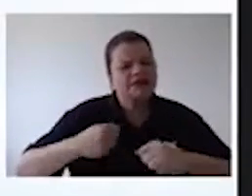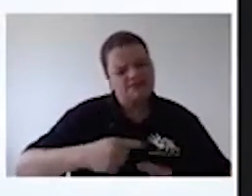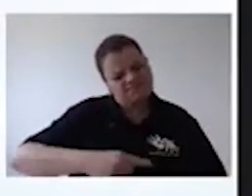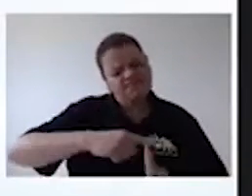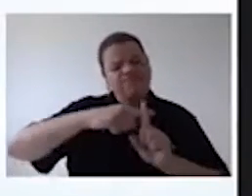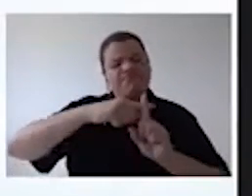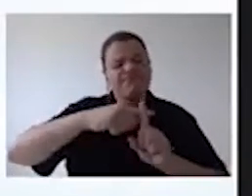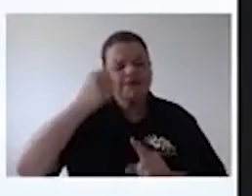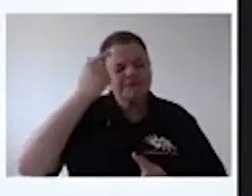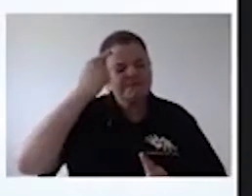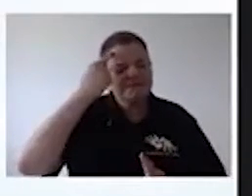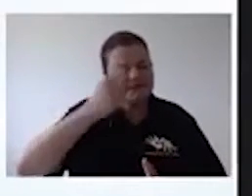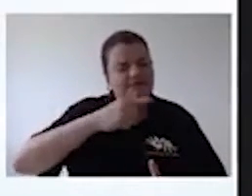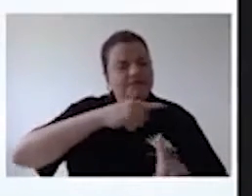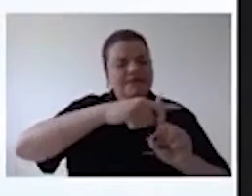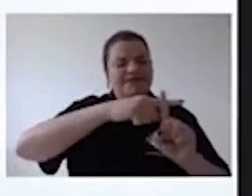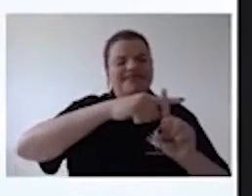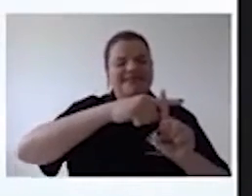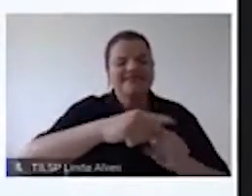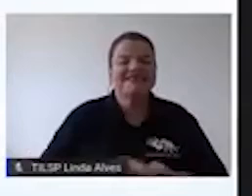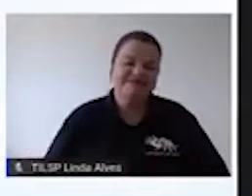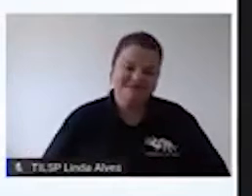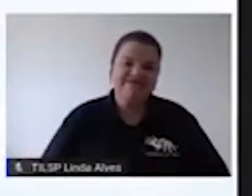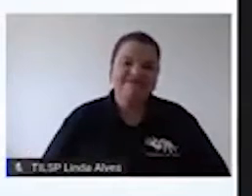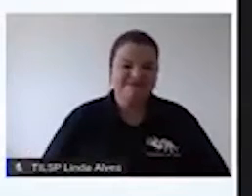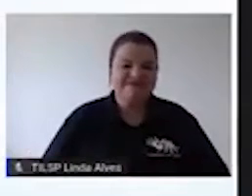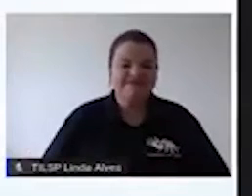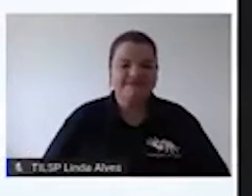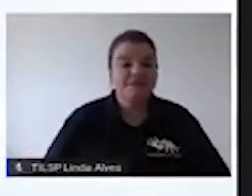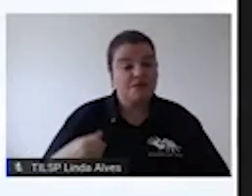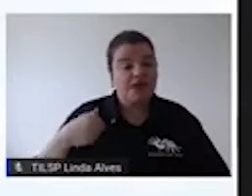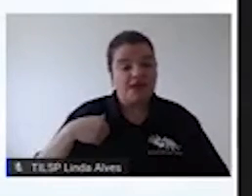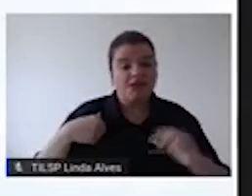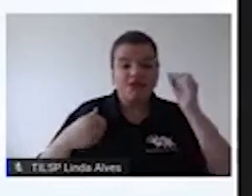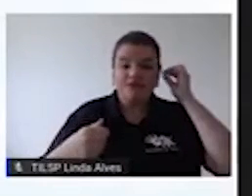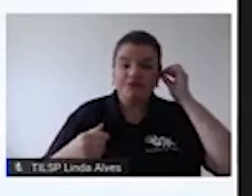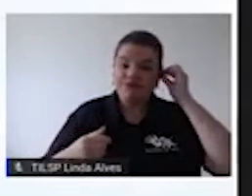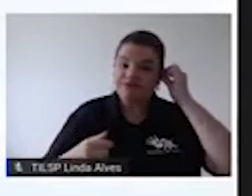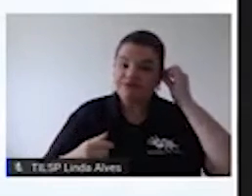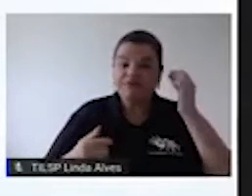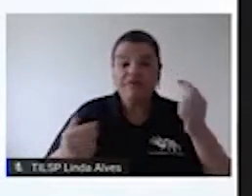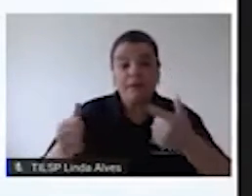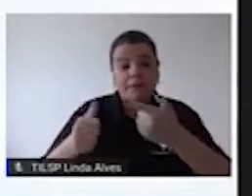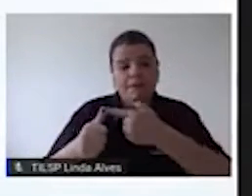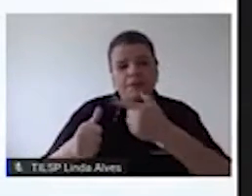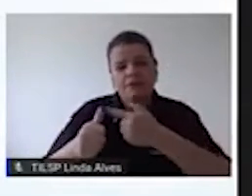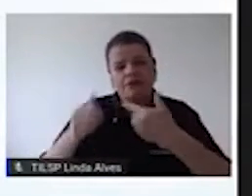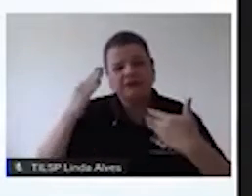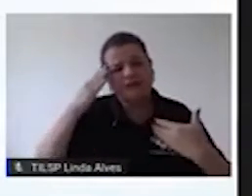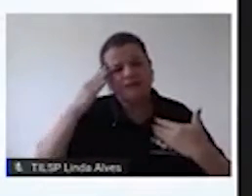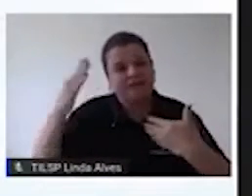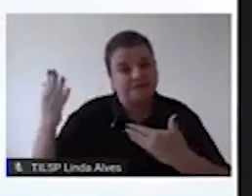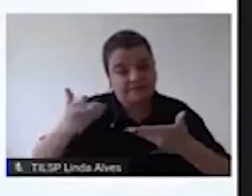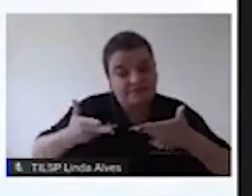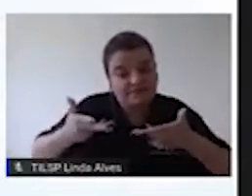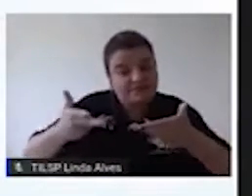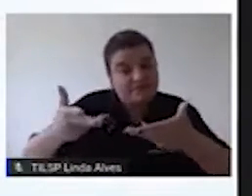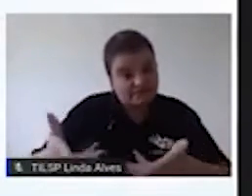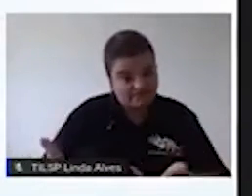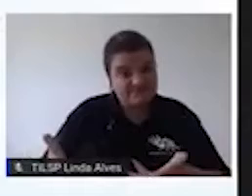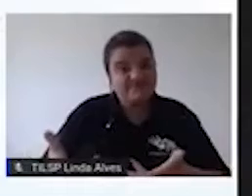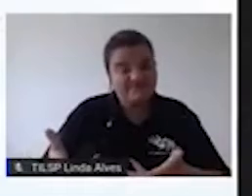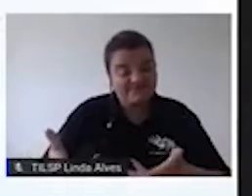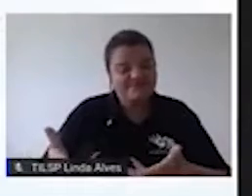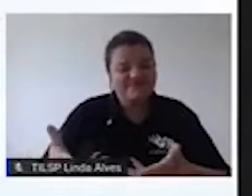né? Eu sou uma sim, mulher positiva. com certeza. Então, eu queria primeiro agradecer muitíssimo o convite, né?